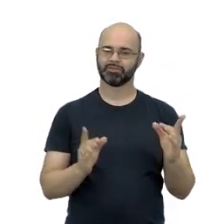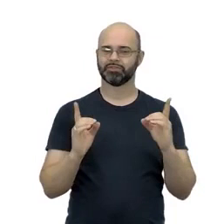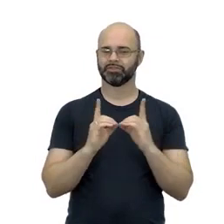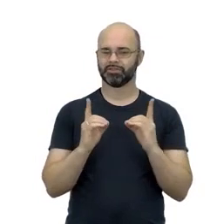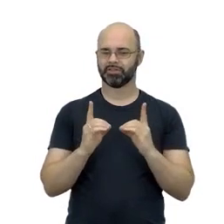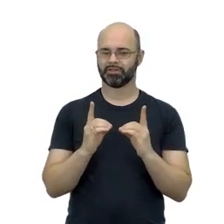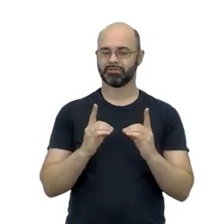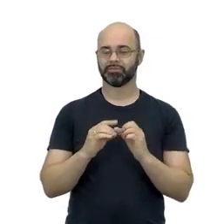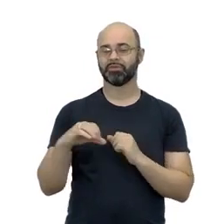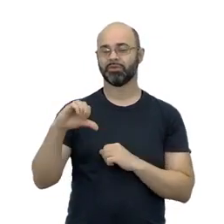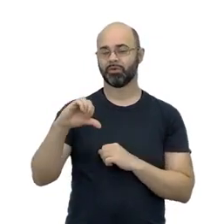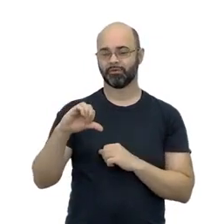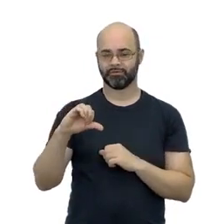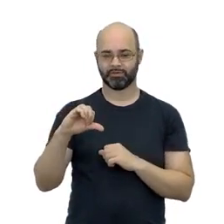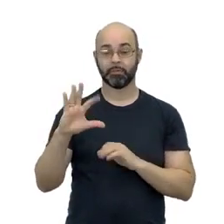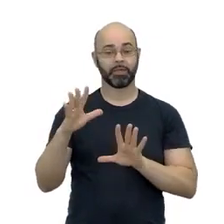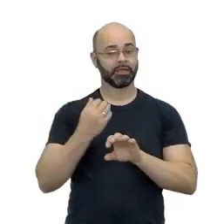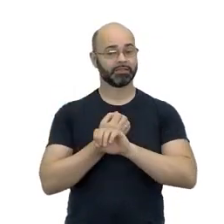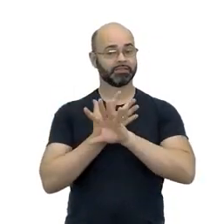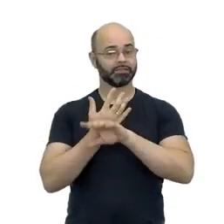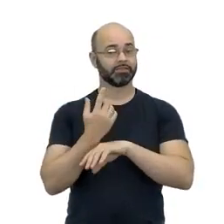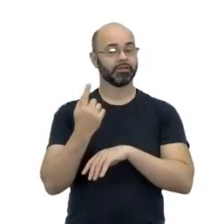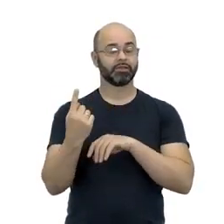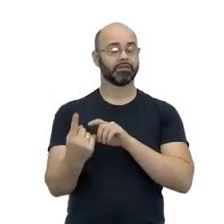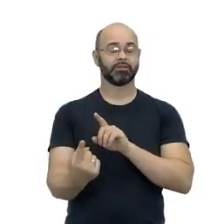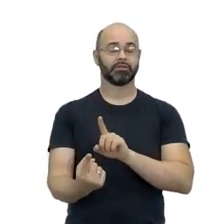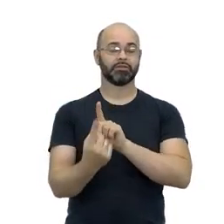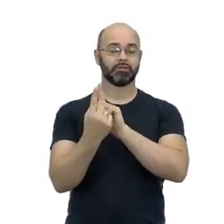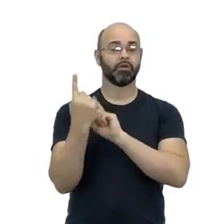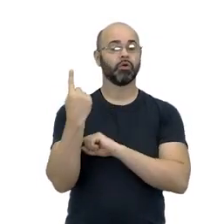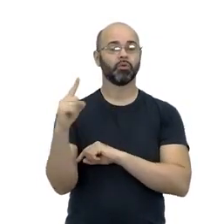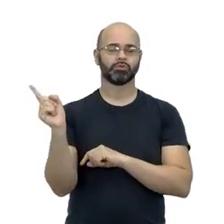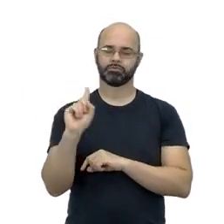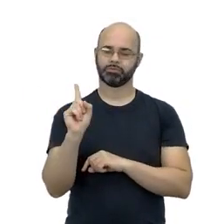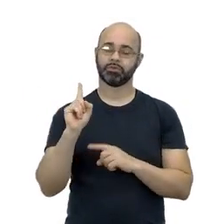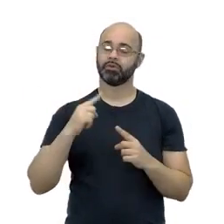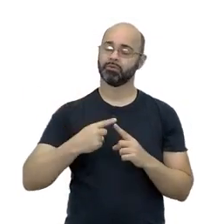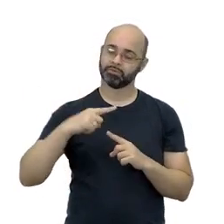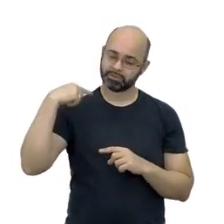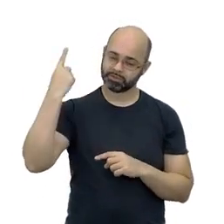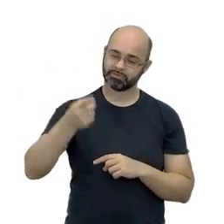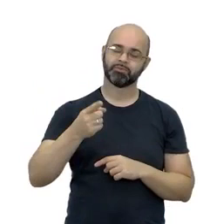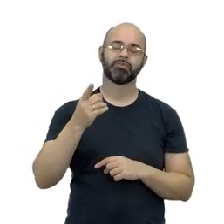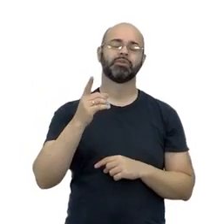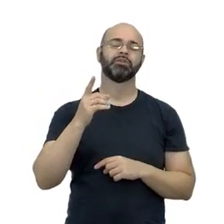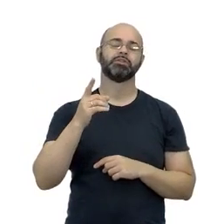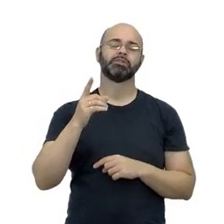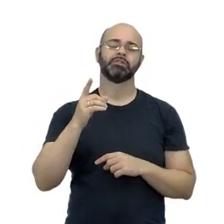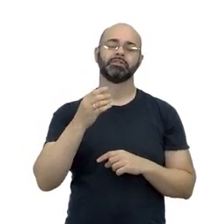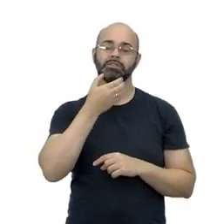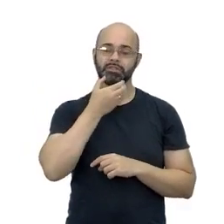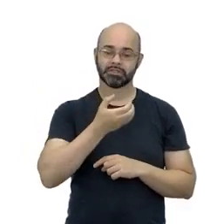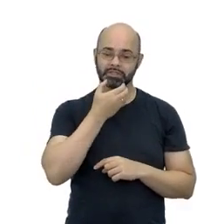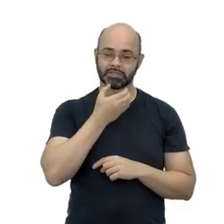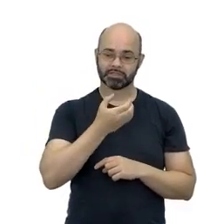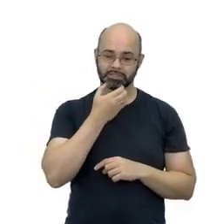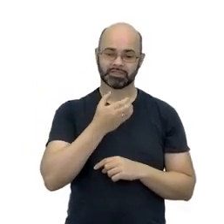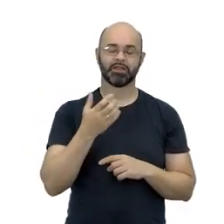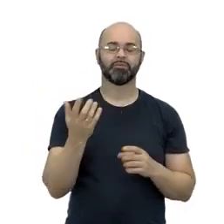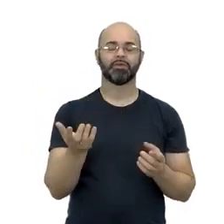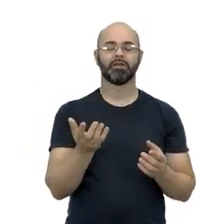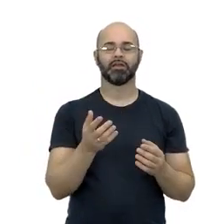transmissão, porque a gente ainda vai ter uma transmissão em dezembro, interdisciplinar, entre língua portuguesa